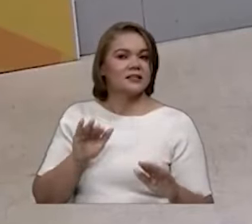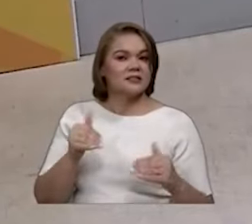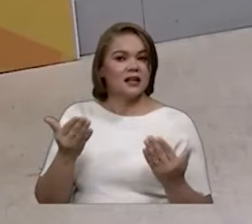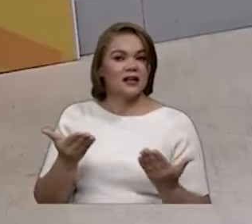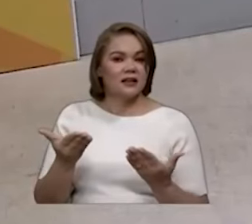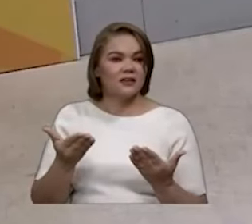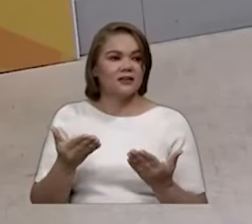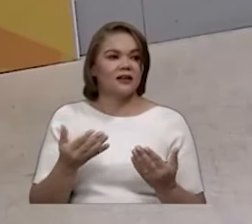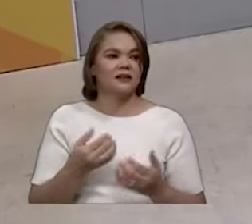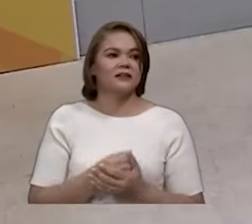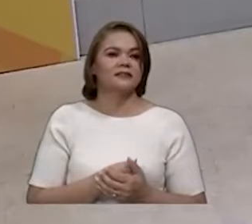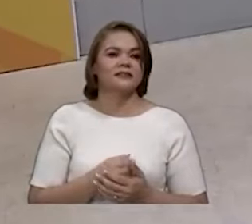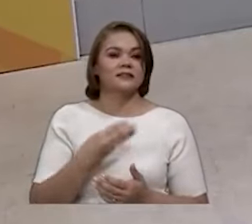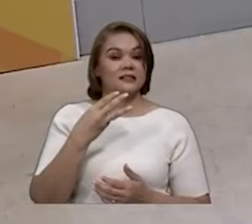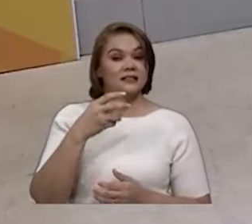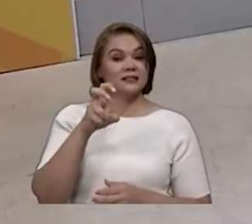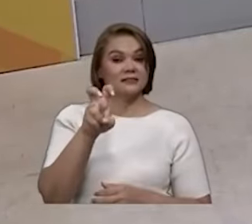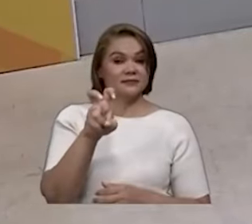com ela?